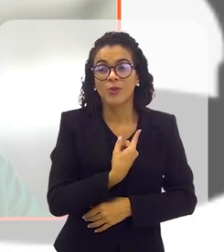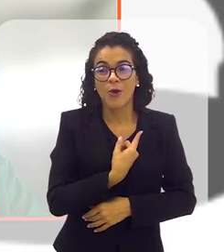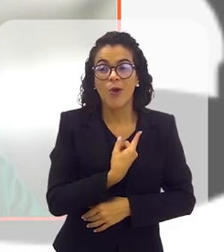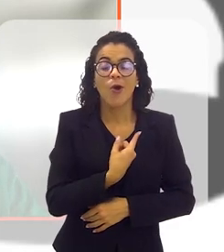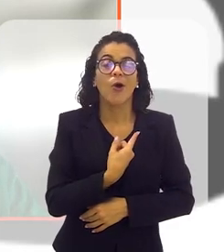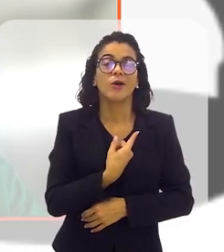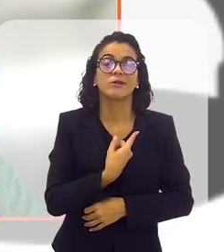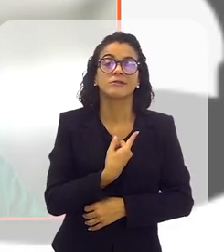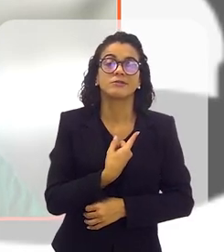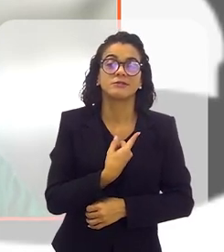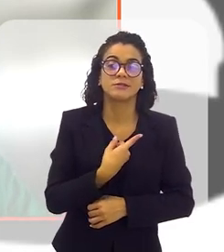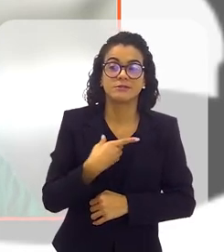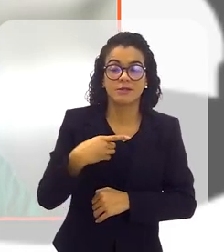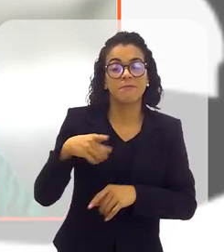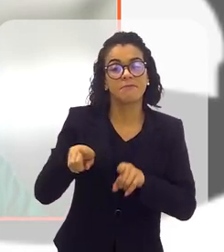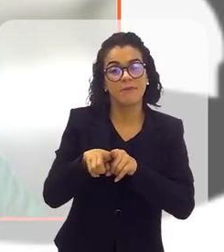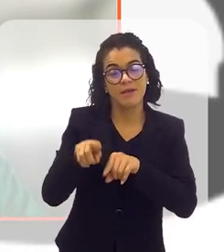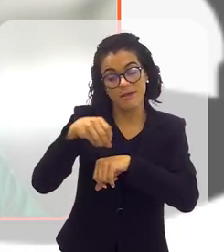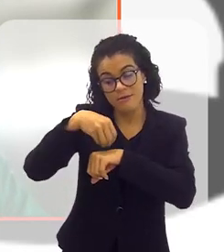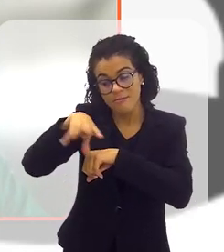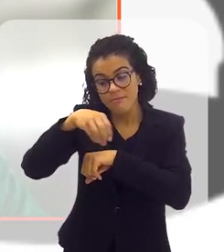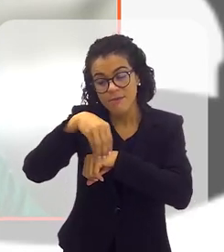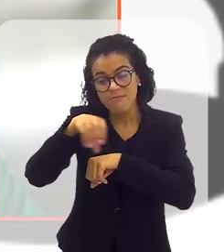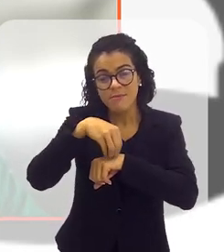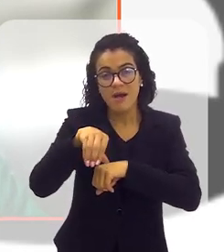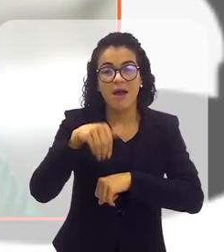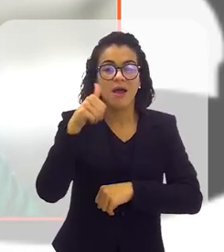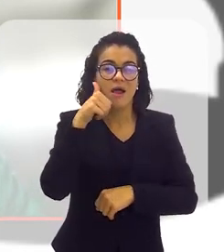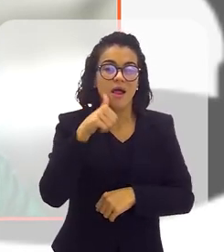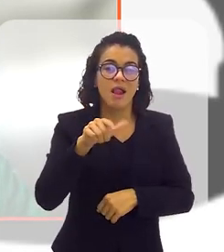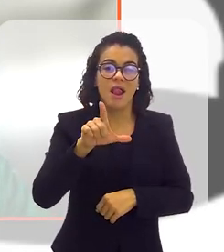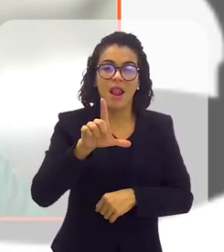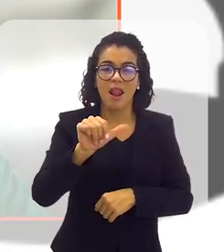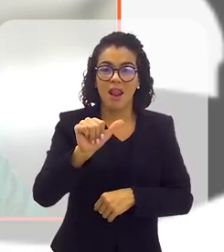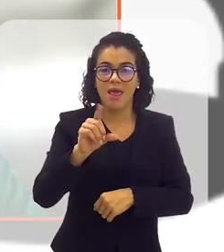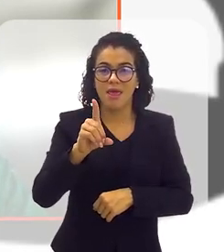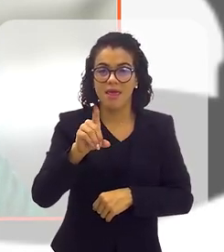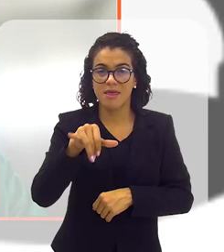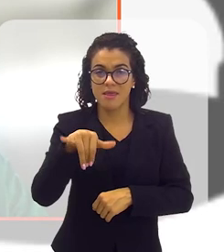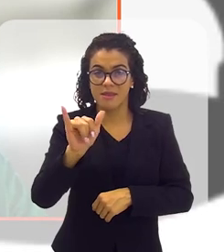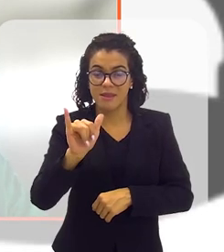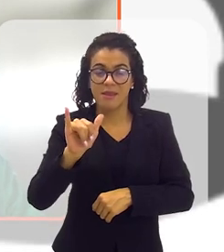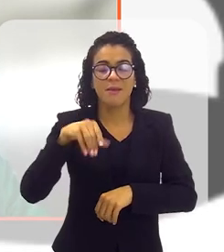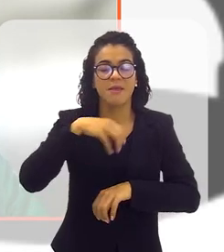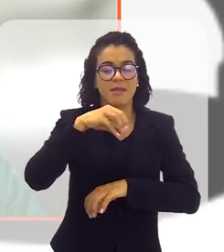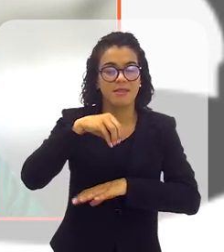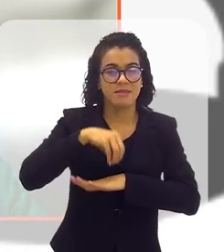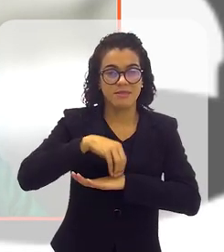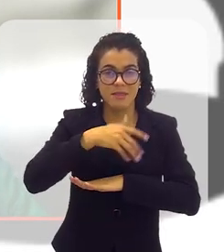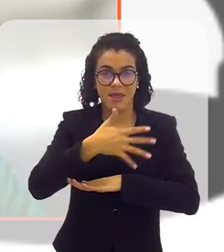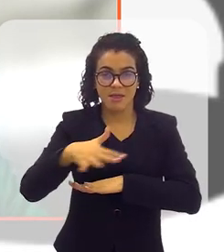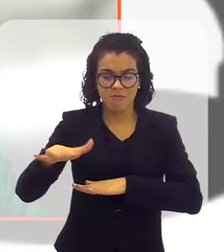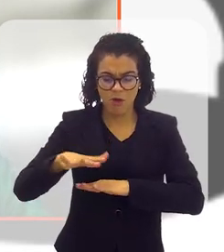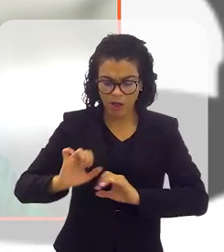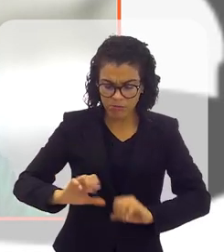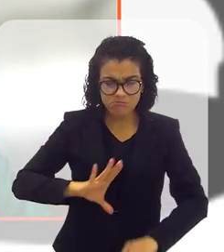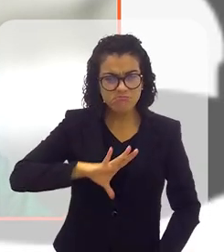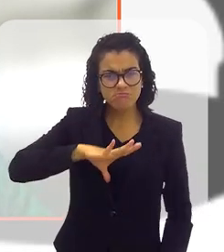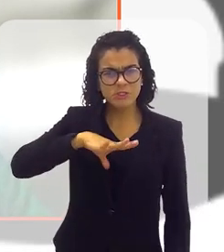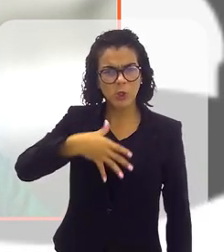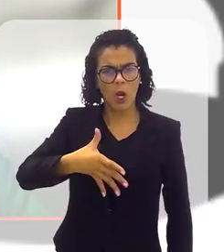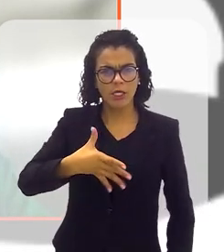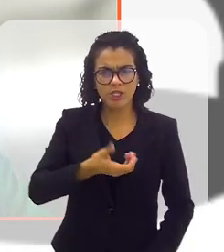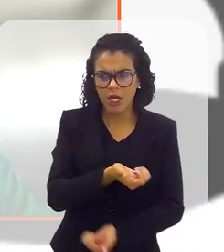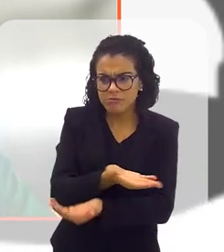Nós passamos através do Lady Diamond e desses encontros a encorajar essa mulher também